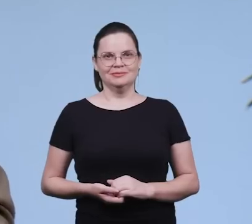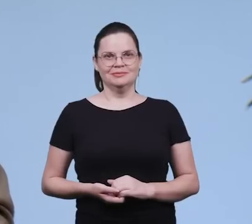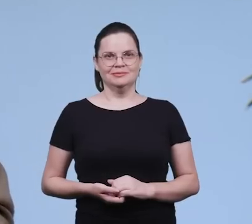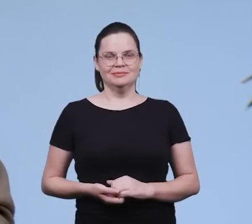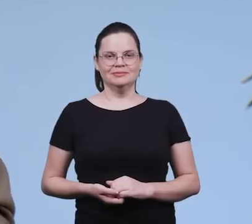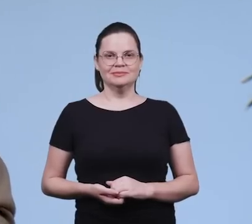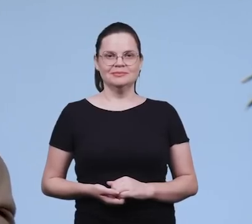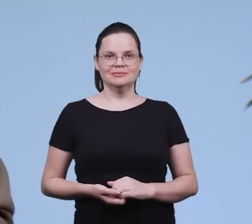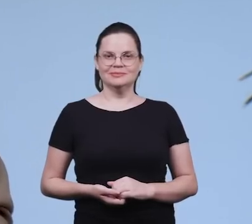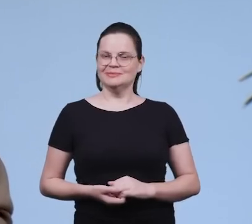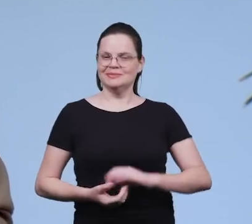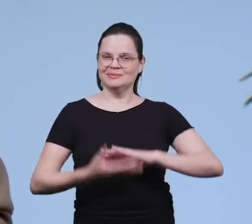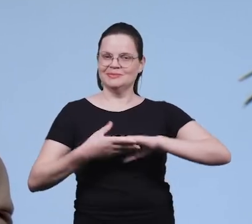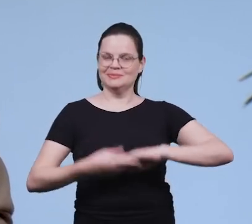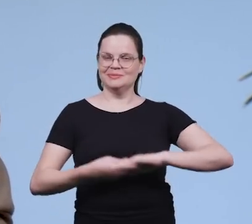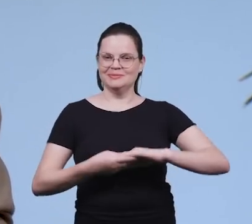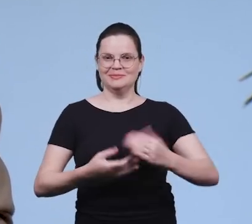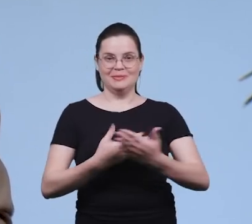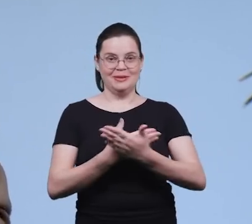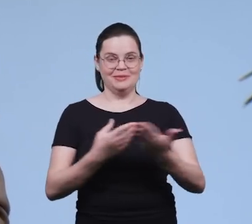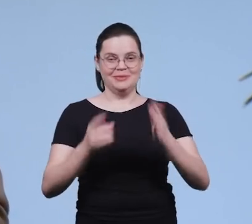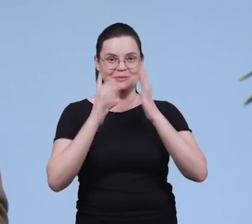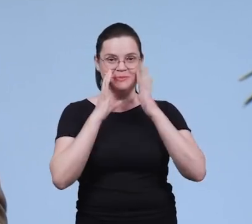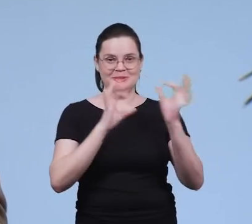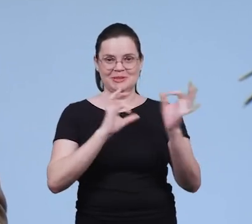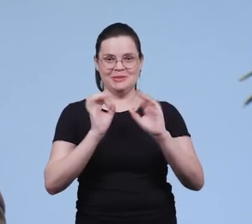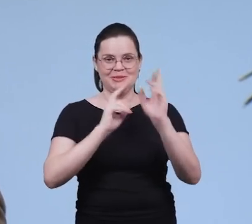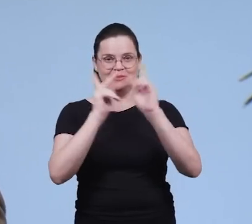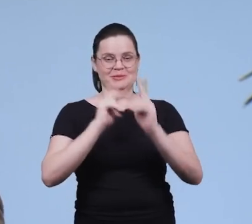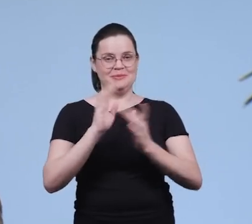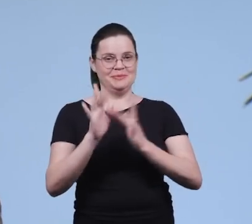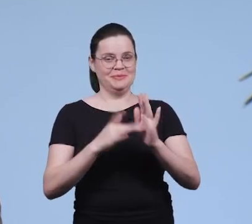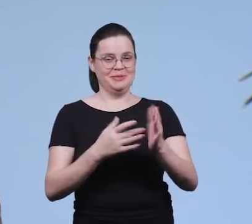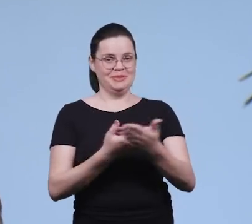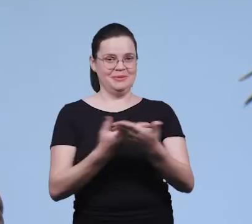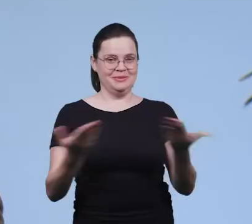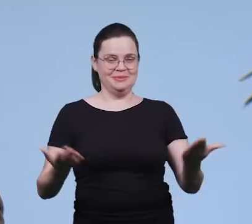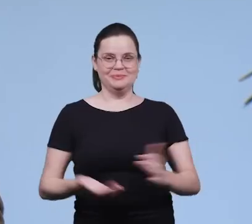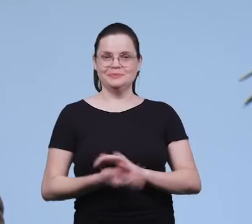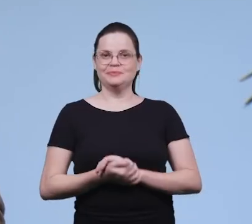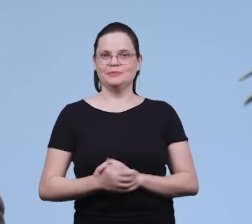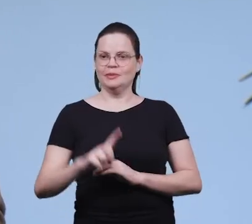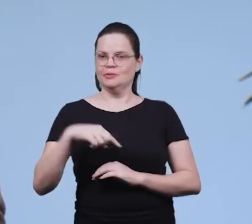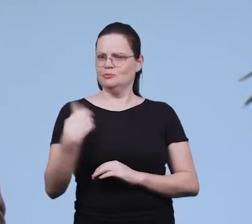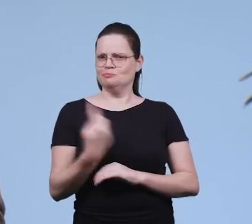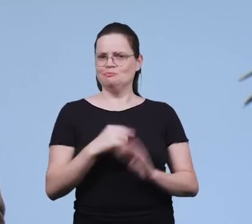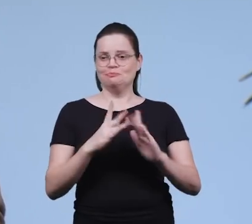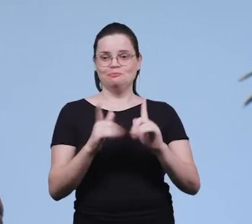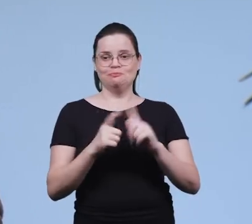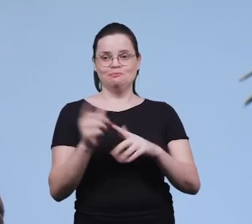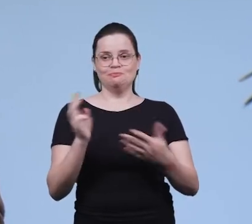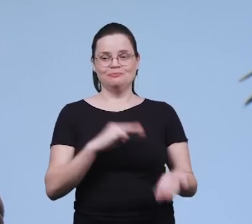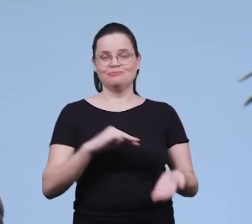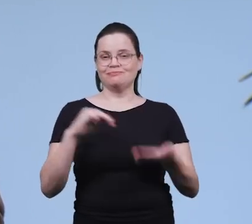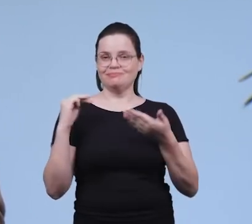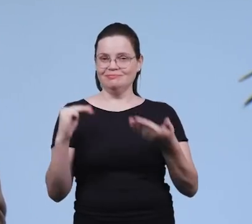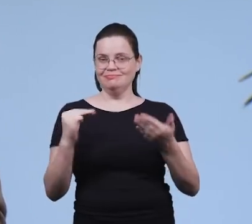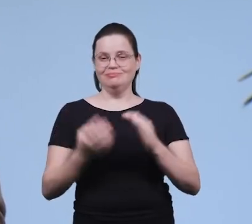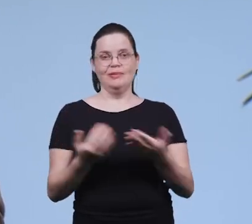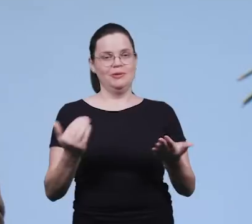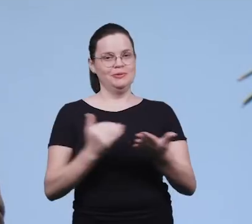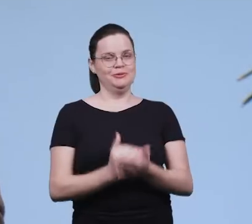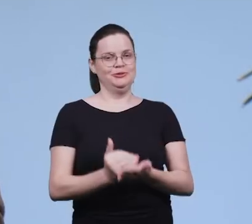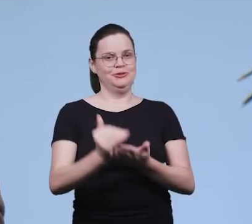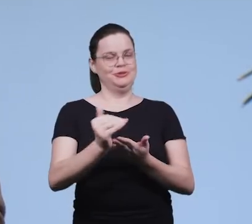Eu saúdo todos que nos assistem com a paz do Senhor Jesus. Nós somos a Igreja Cristã Maranata. Estamos começando agora o